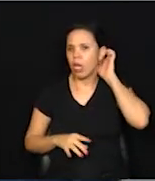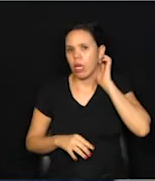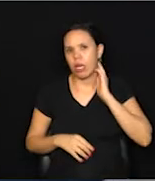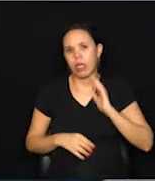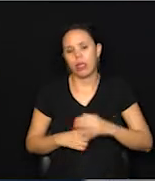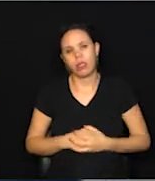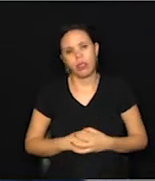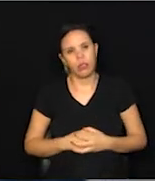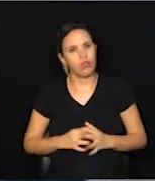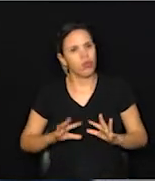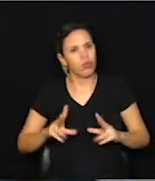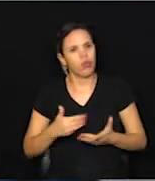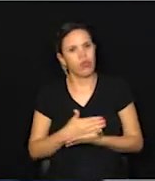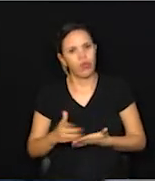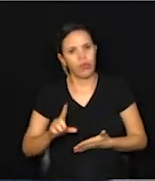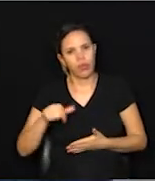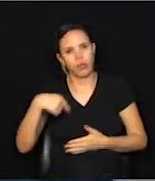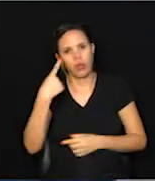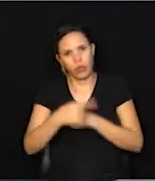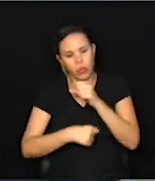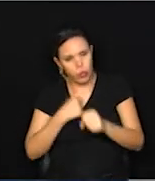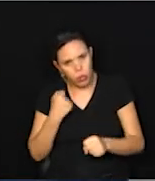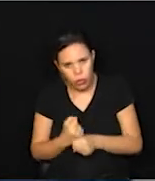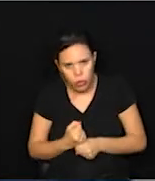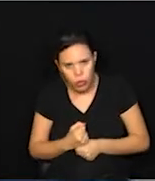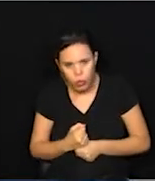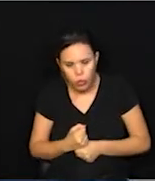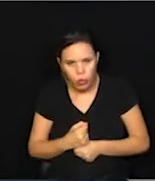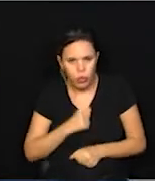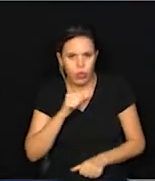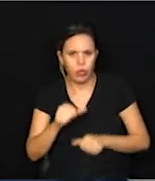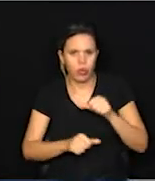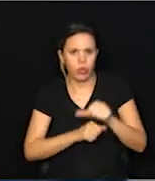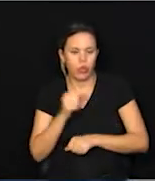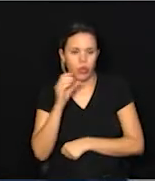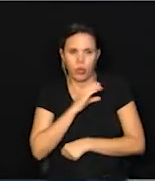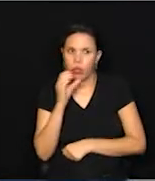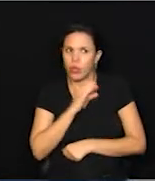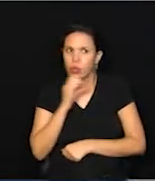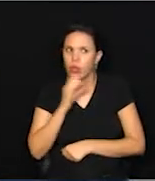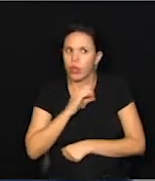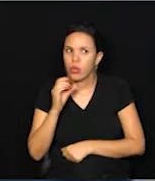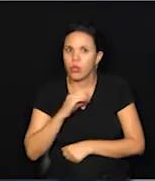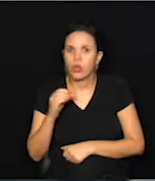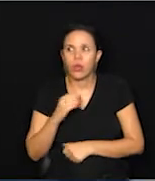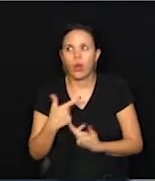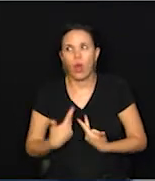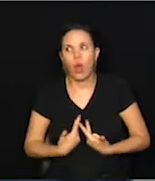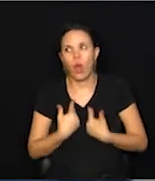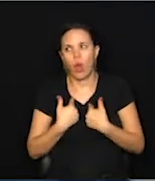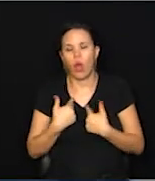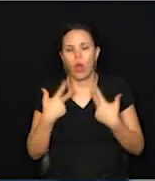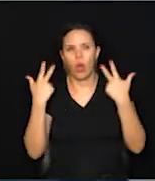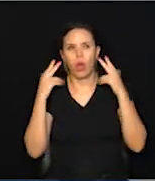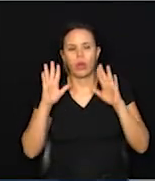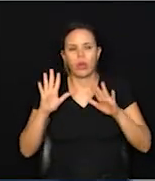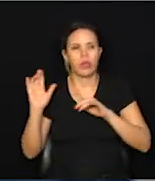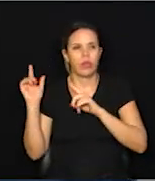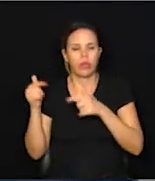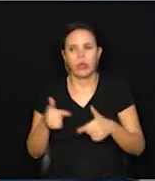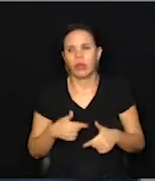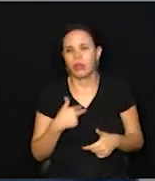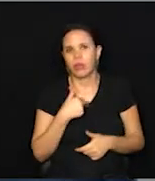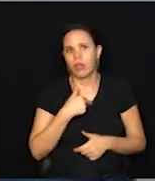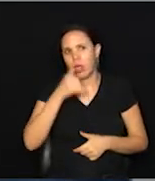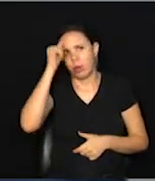é eletiva que começa depois de 1 ano se transformar em urgência. São coisas que, às vezes, a gente já não consegue evitar. E